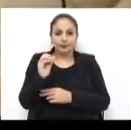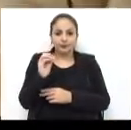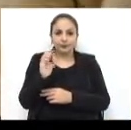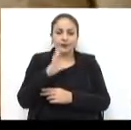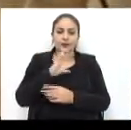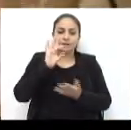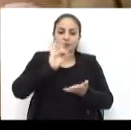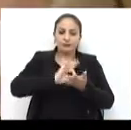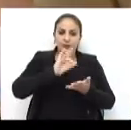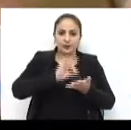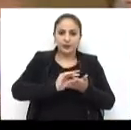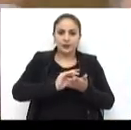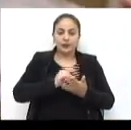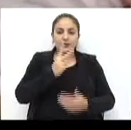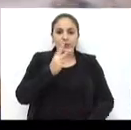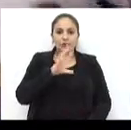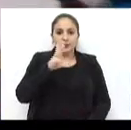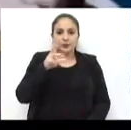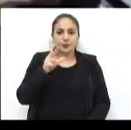a confirmação de R$